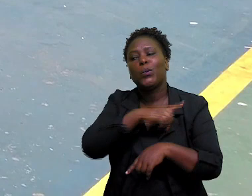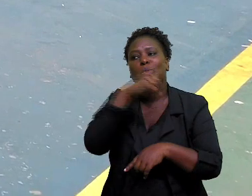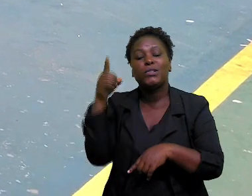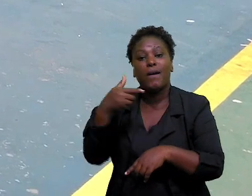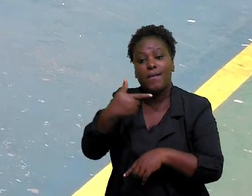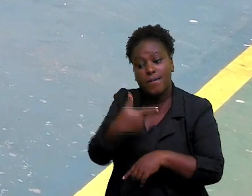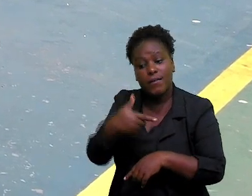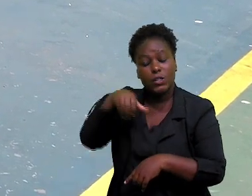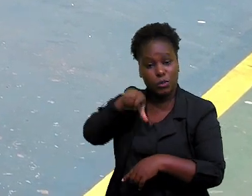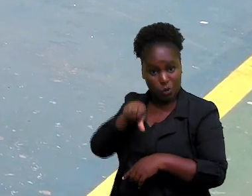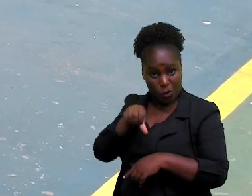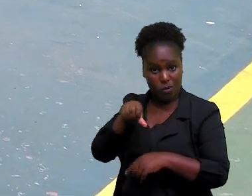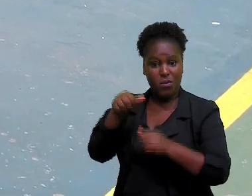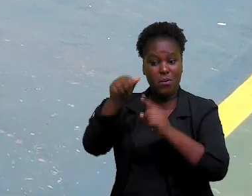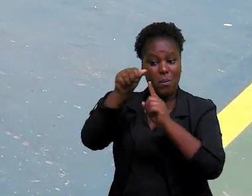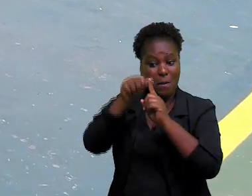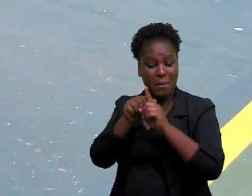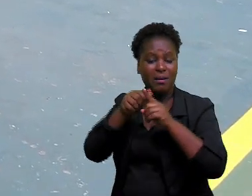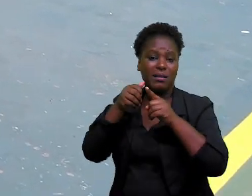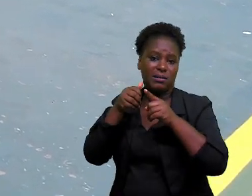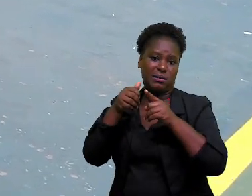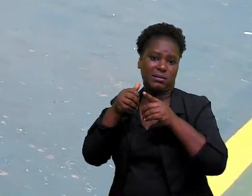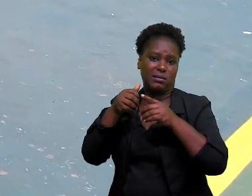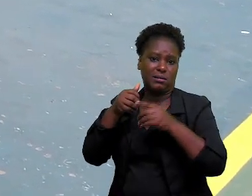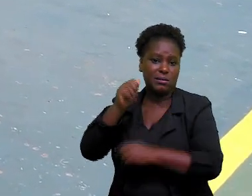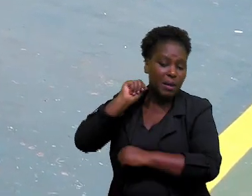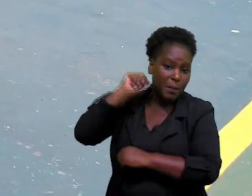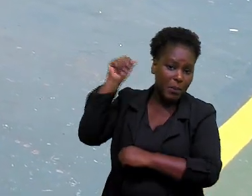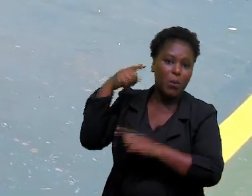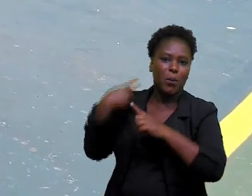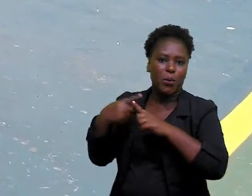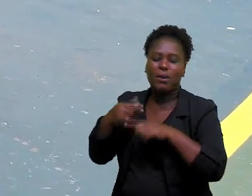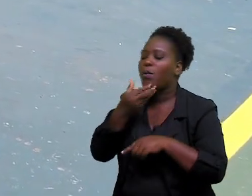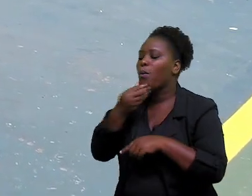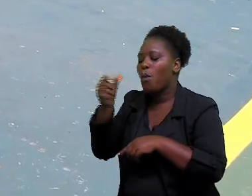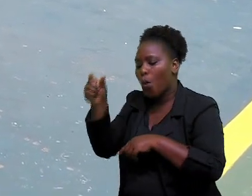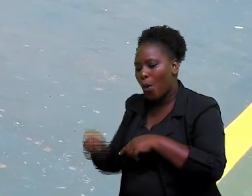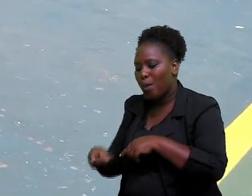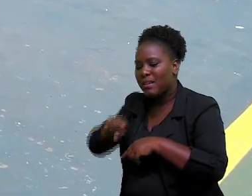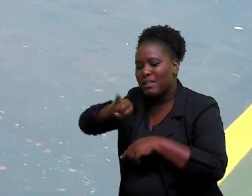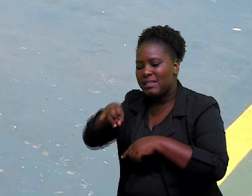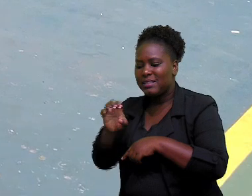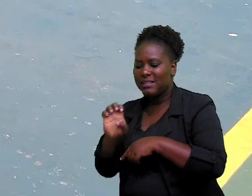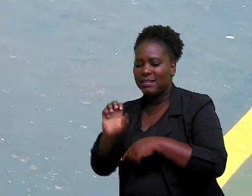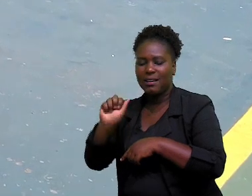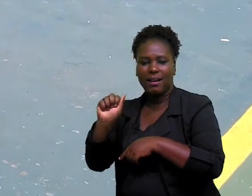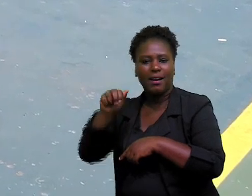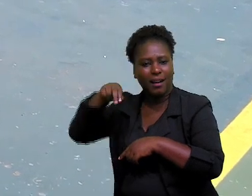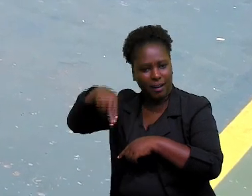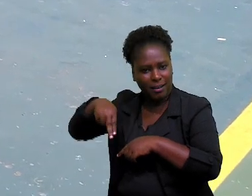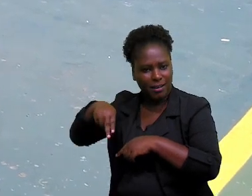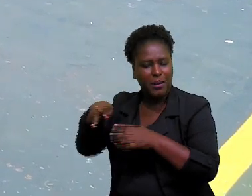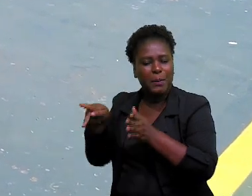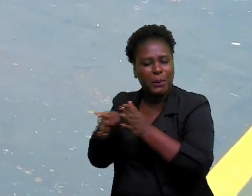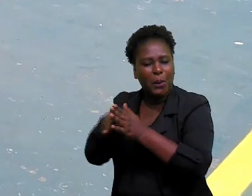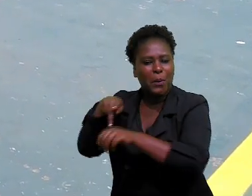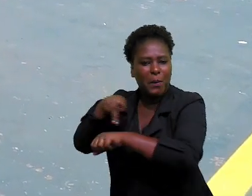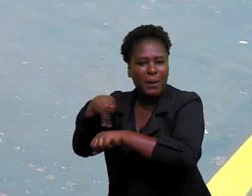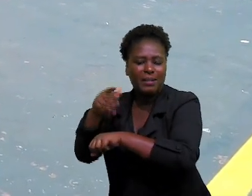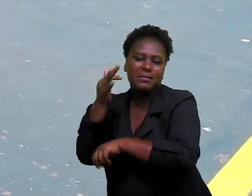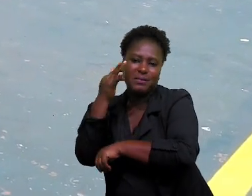ser o nascimento de Jean-Georges Nobelle, um bailarino francês que